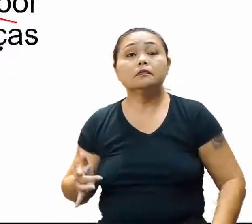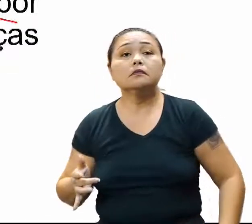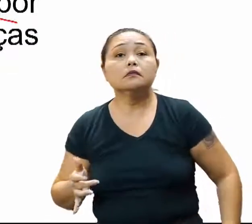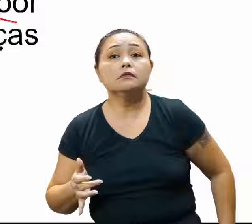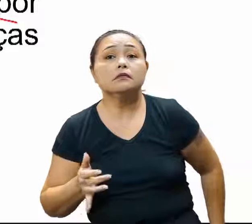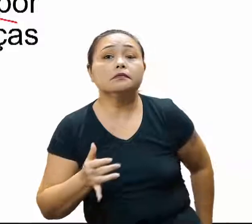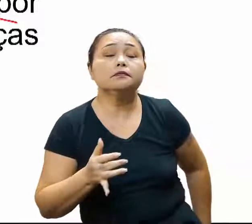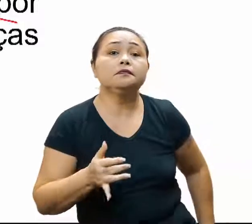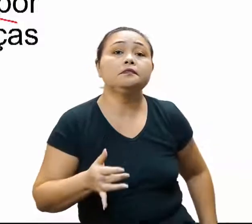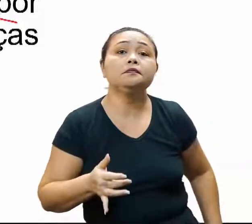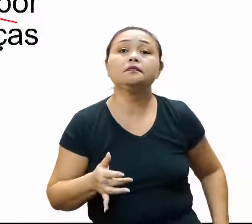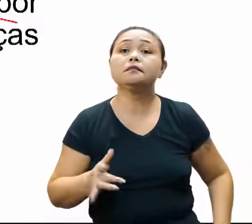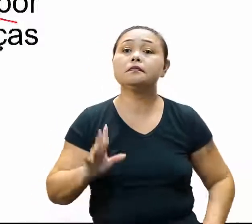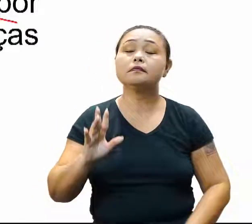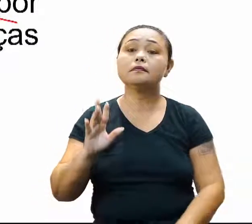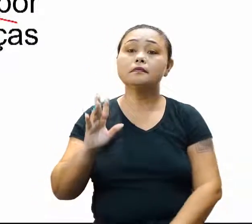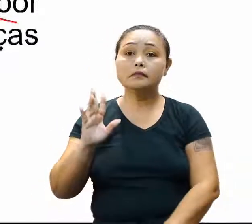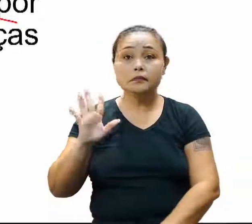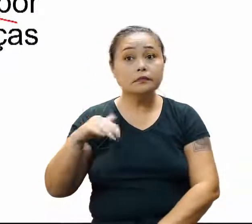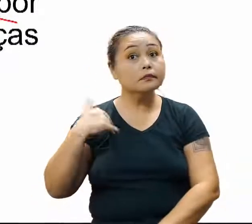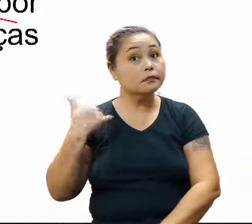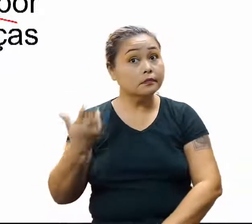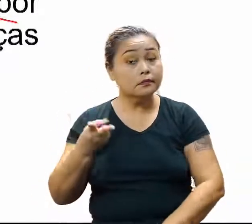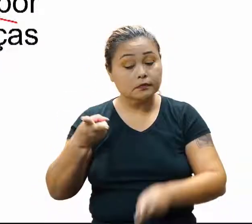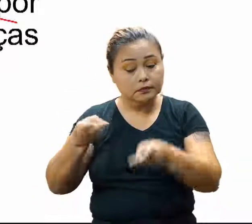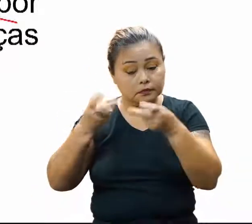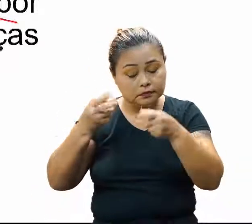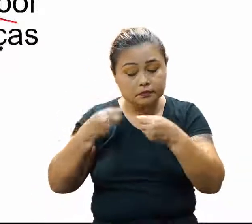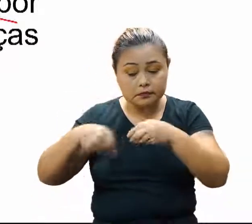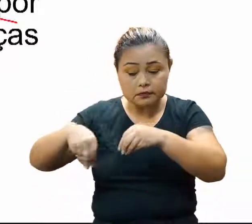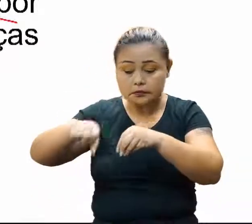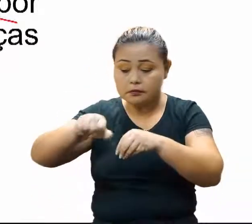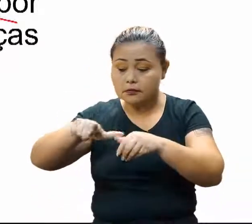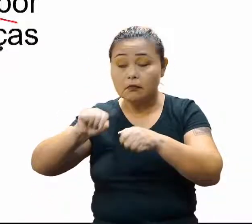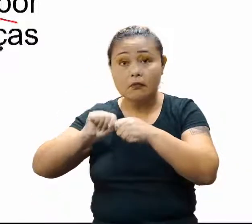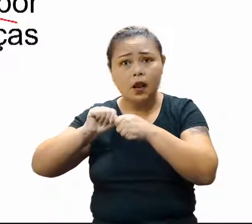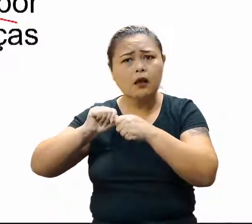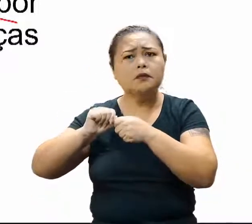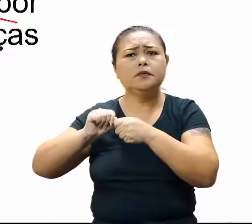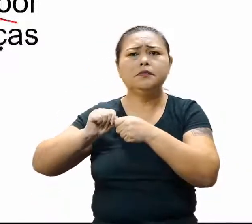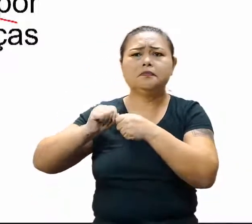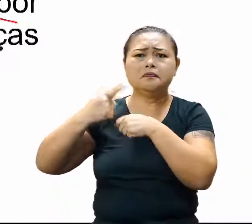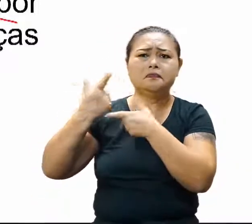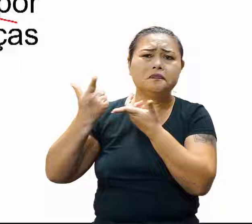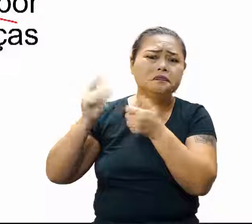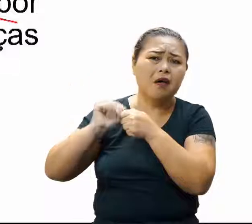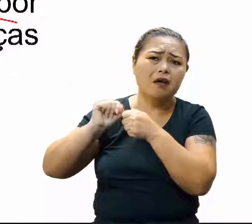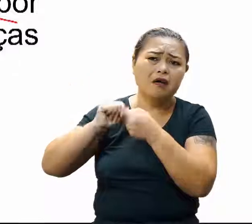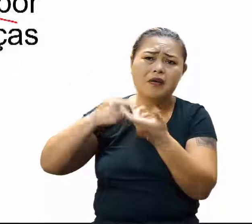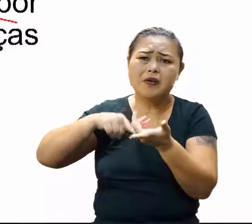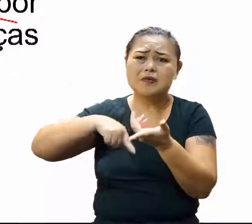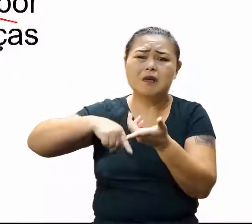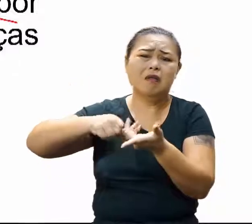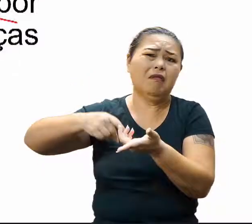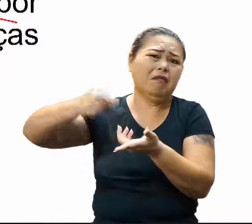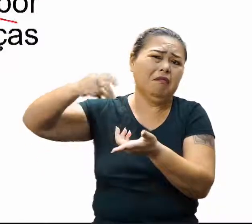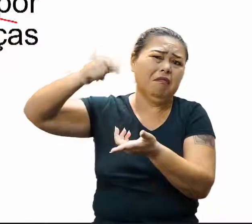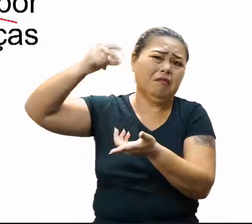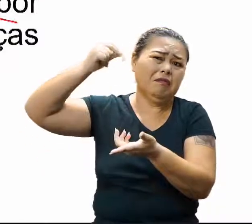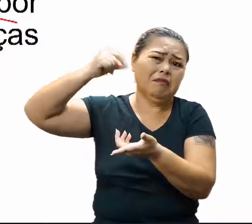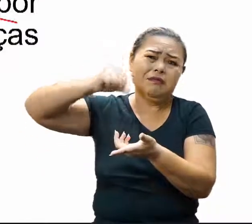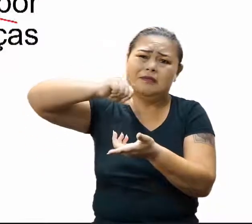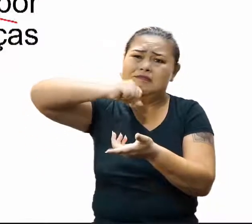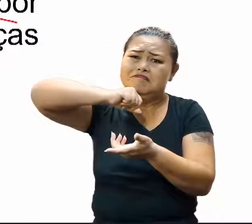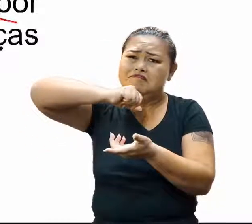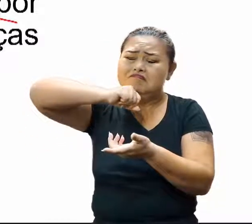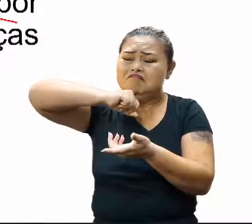A ferramenta que tirava o ouro do solo, rudimentar, ultrapassada, totalmente